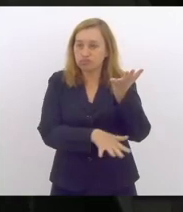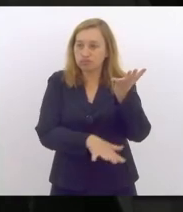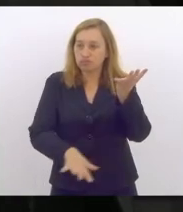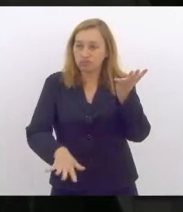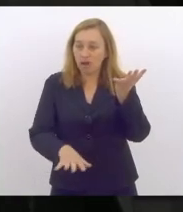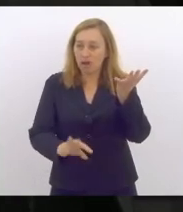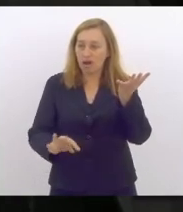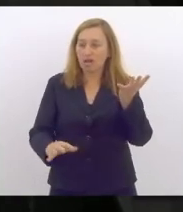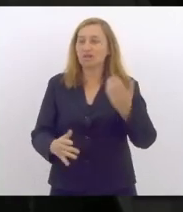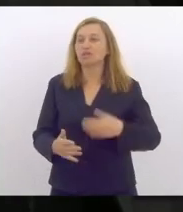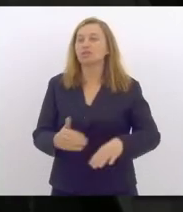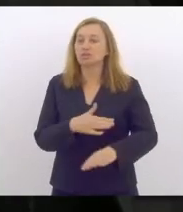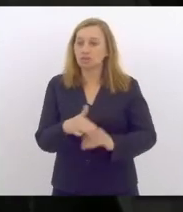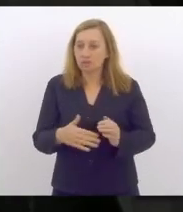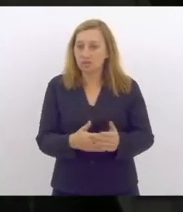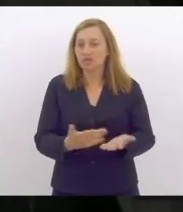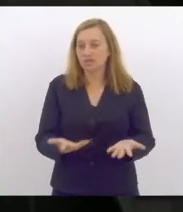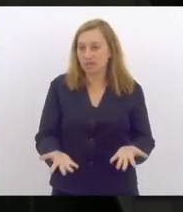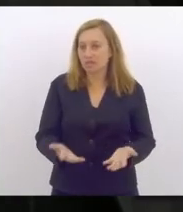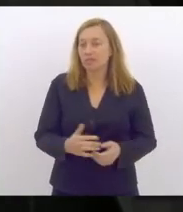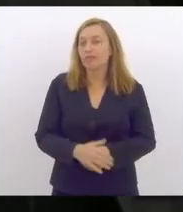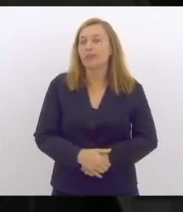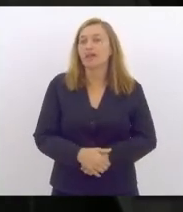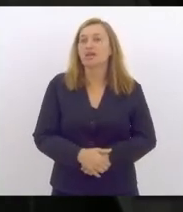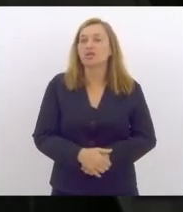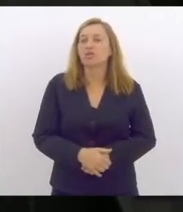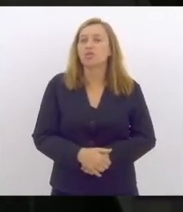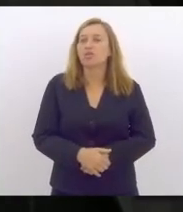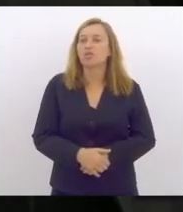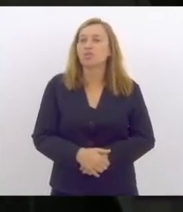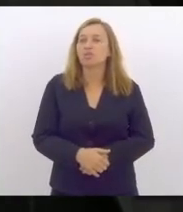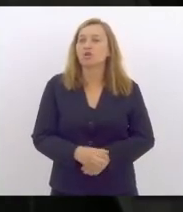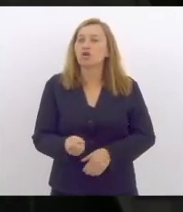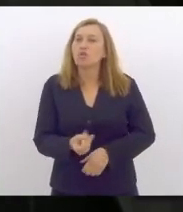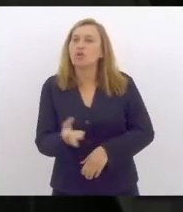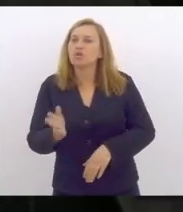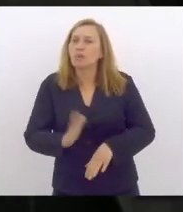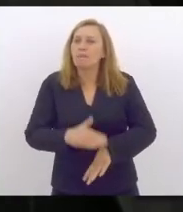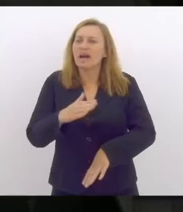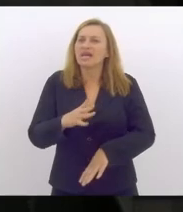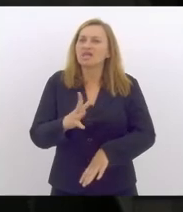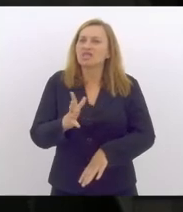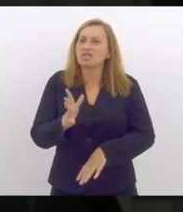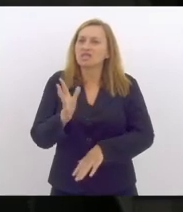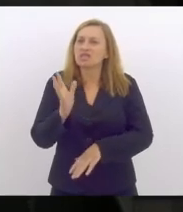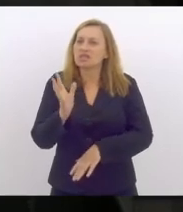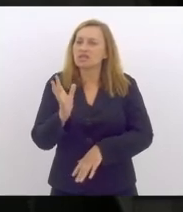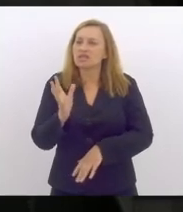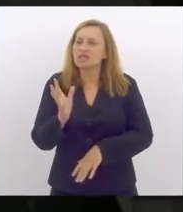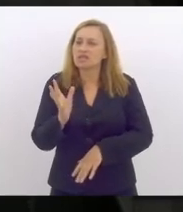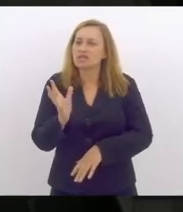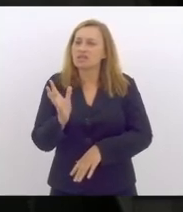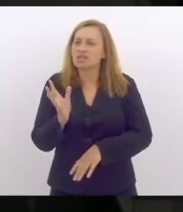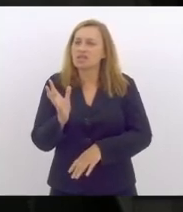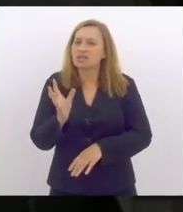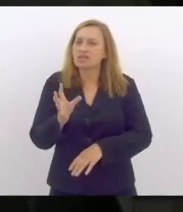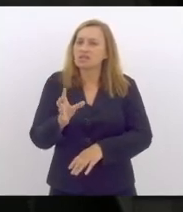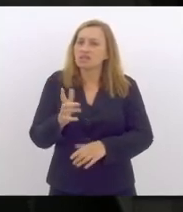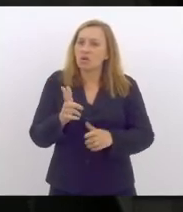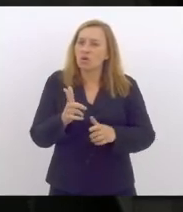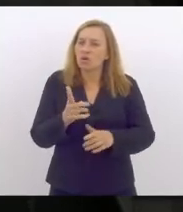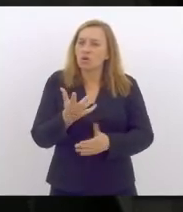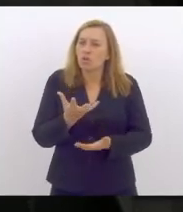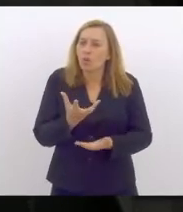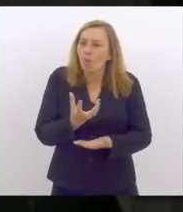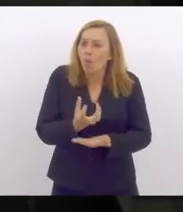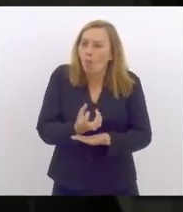pendor muito interessante, porque quanto mais dura é a seca, porque a